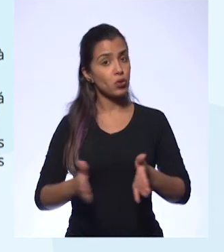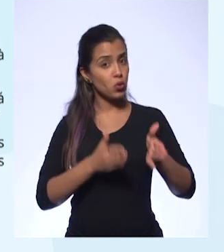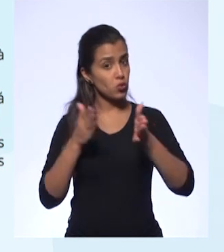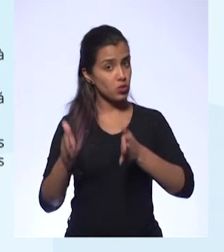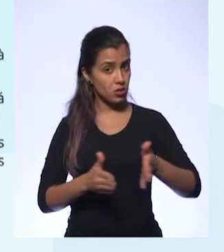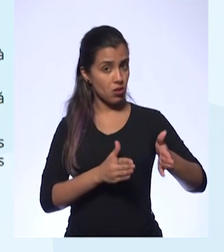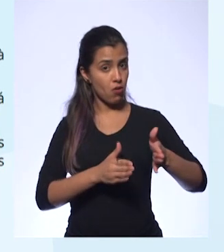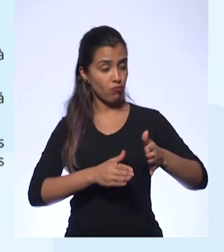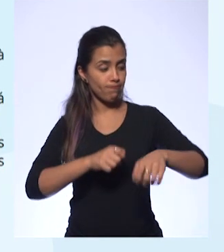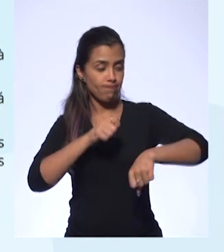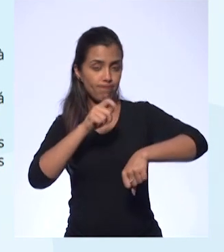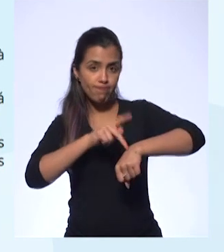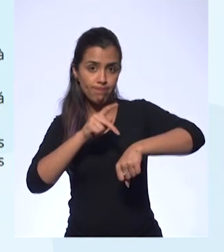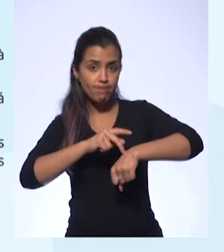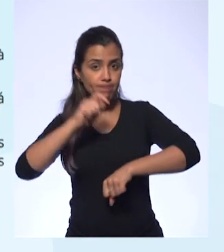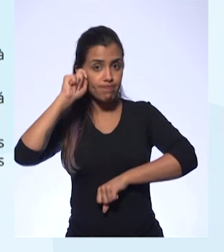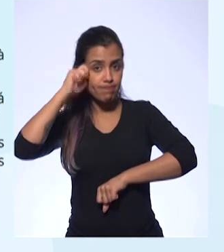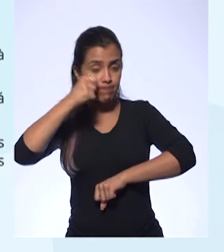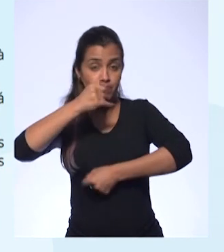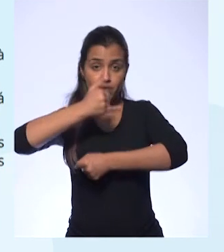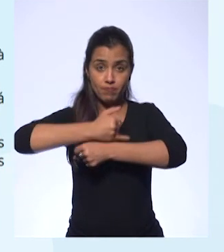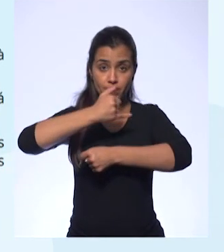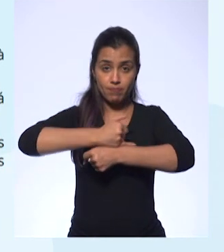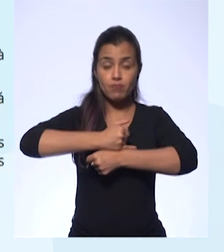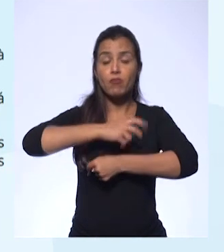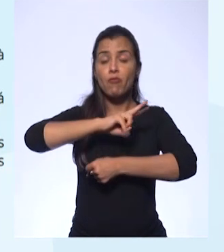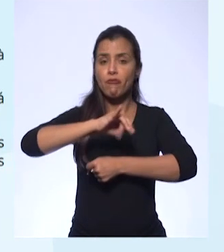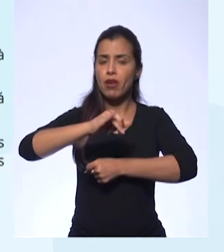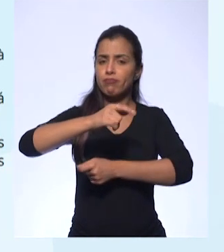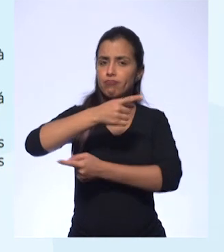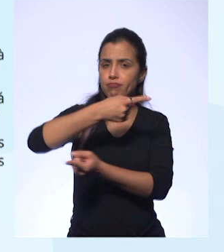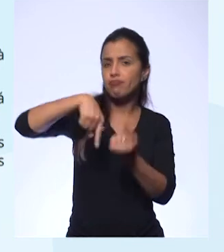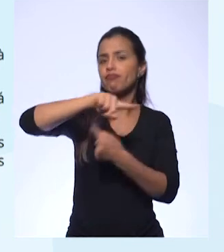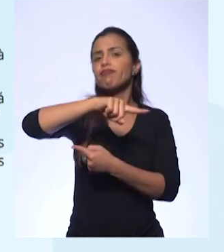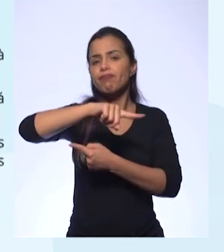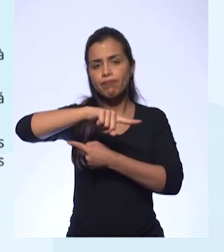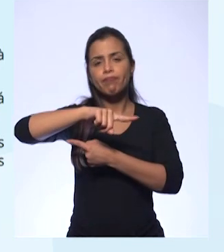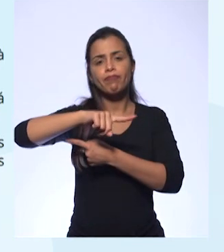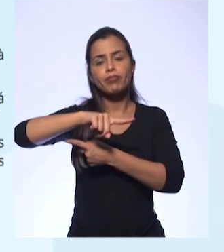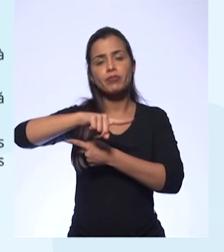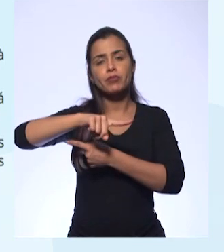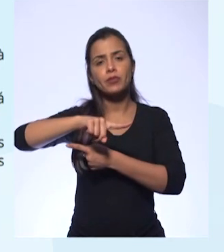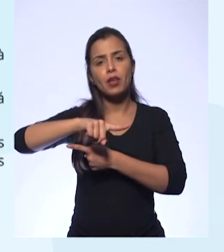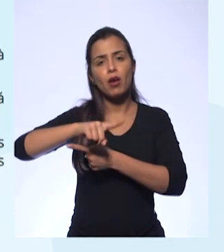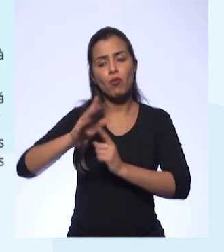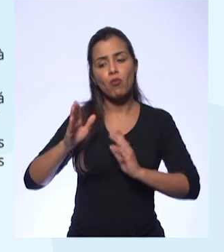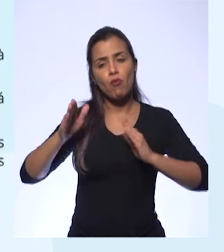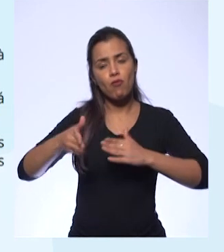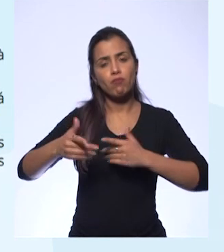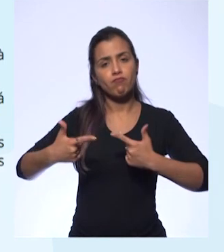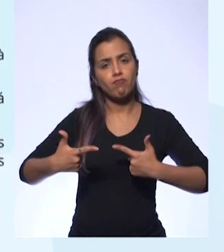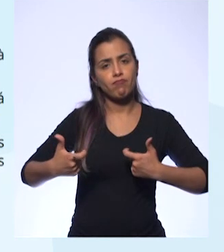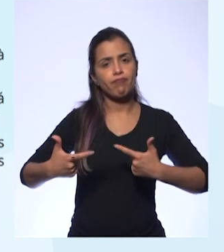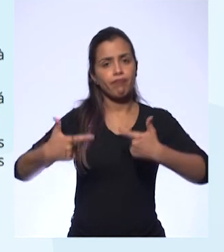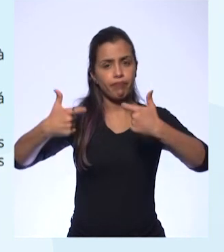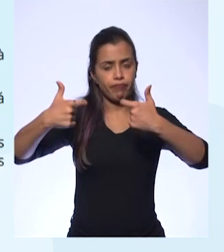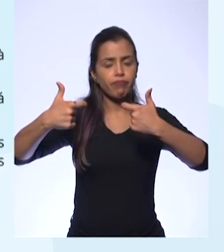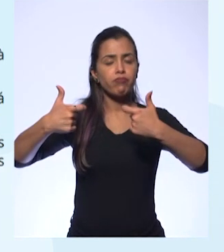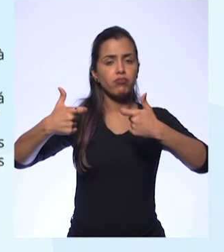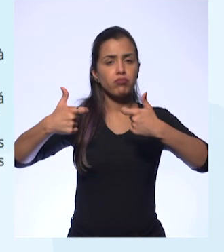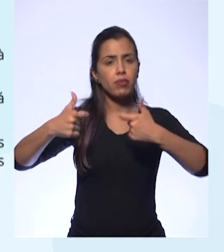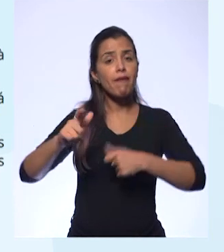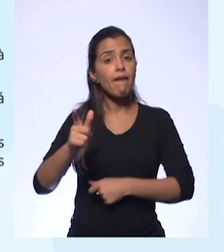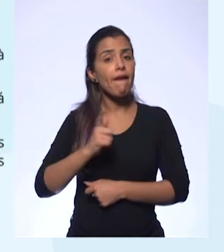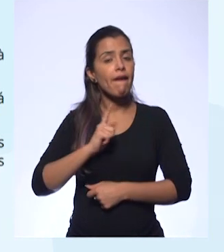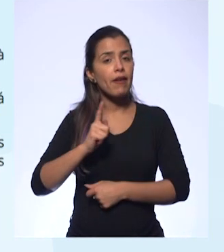de aço mudará o destino das regiões durante muito tempo, condenadas ao fabrico de armas de guerra, das quais foram